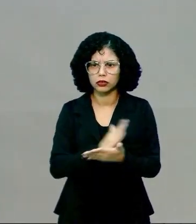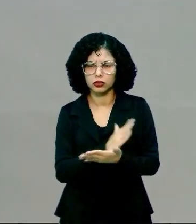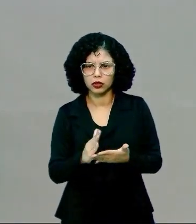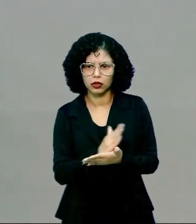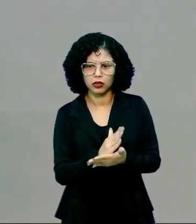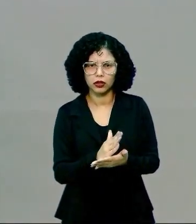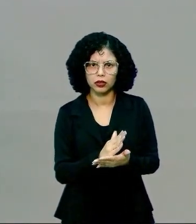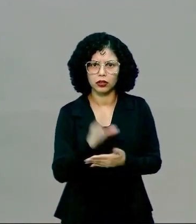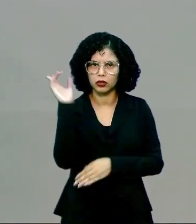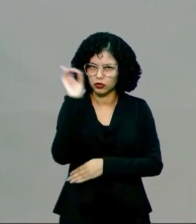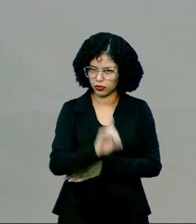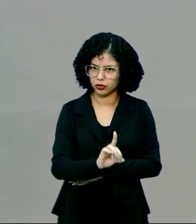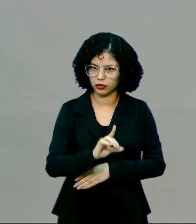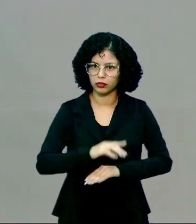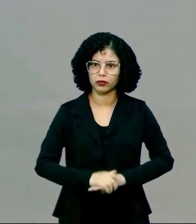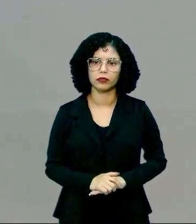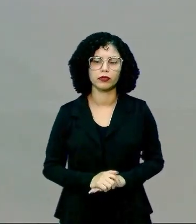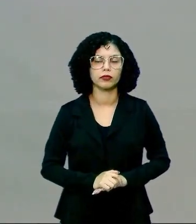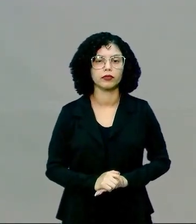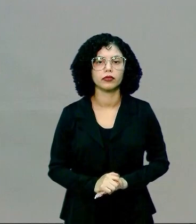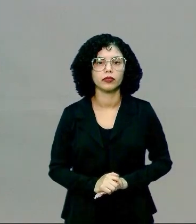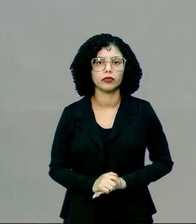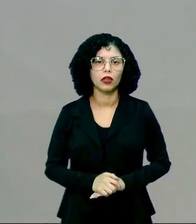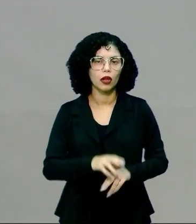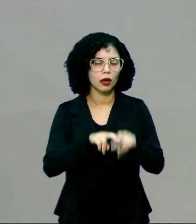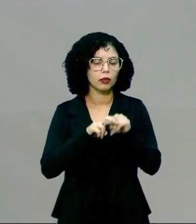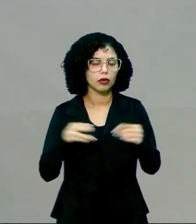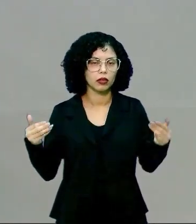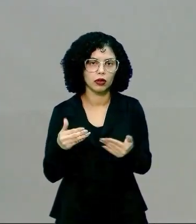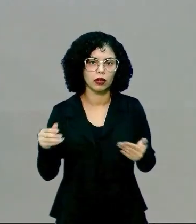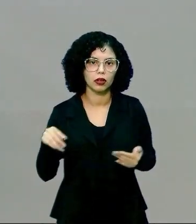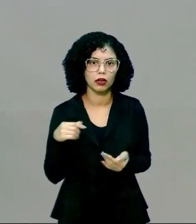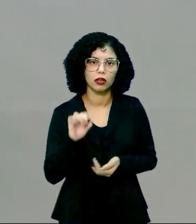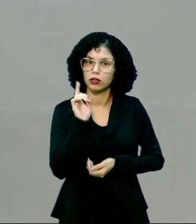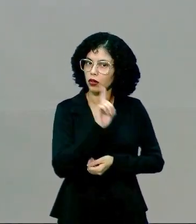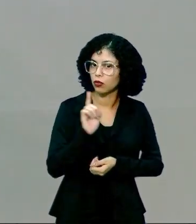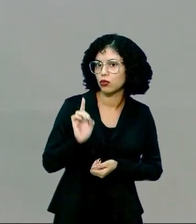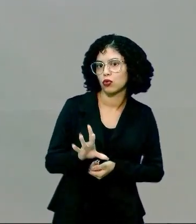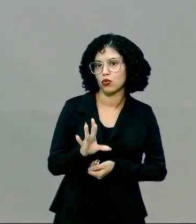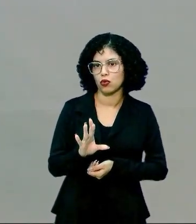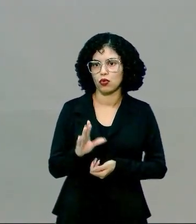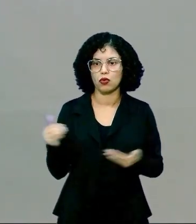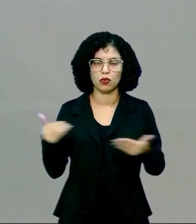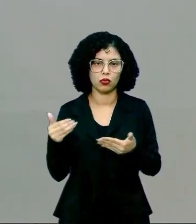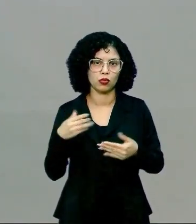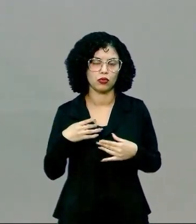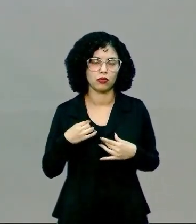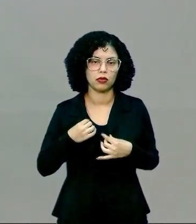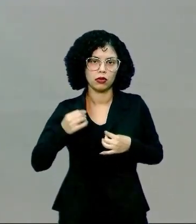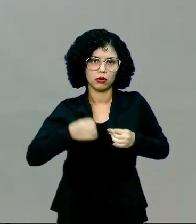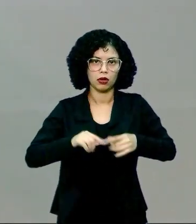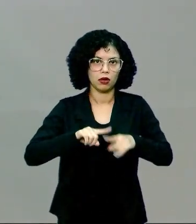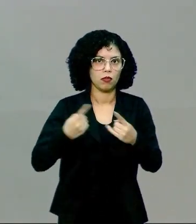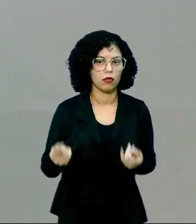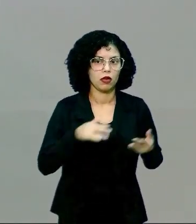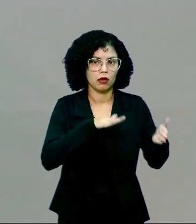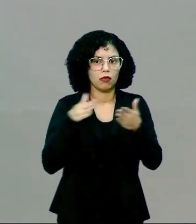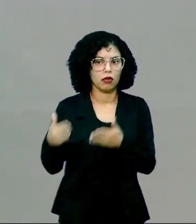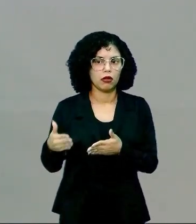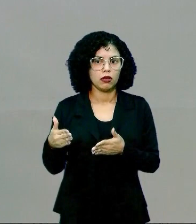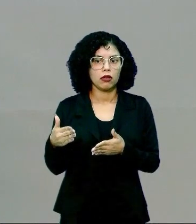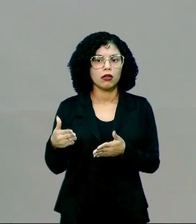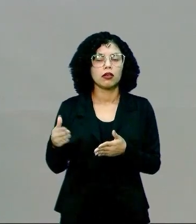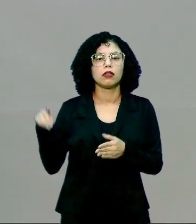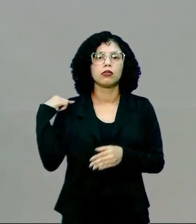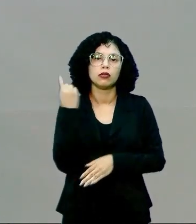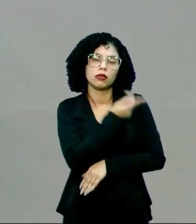violação dos seus direitos. Por isso que hoje, aliás, não só hoje, mas faz parte da historicidade